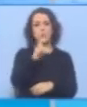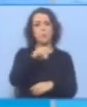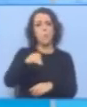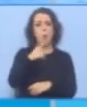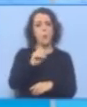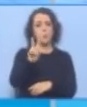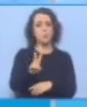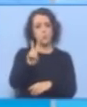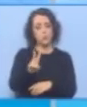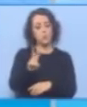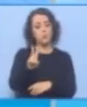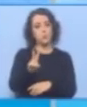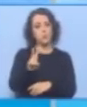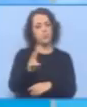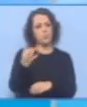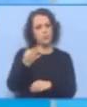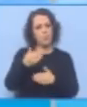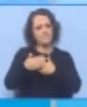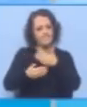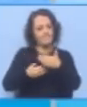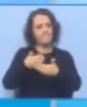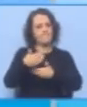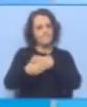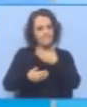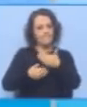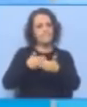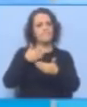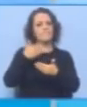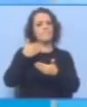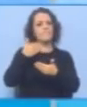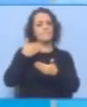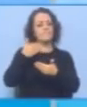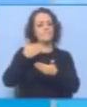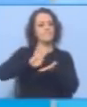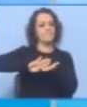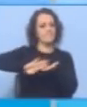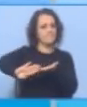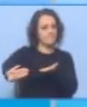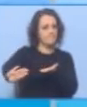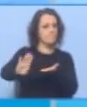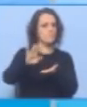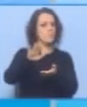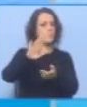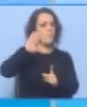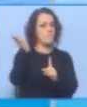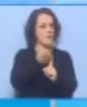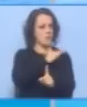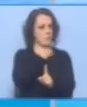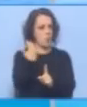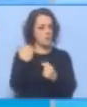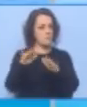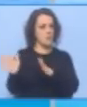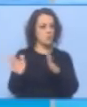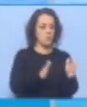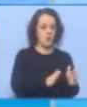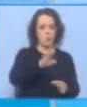II deu passos muito significativos no sentido da rejeição da pena de morte, mas agora também por uma questão de princípio o